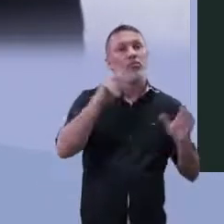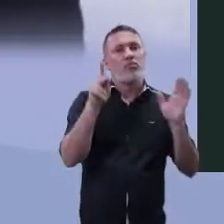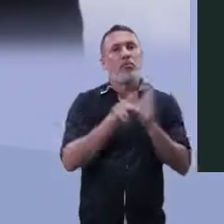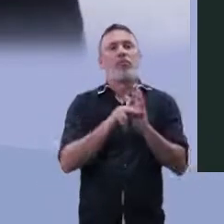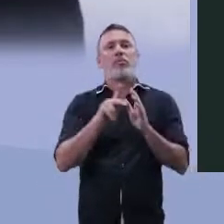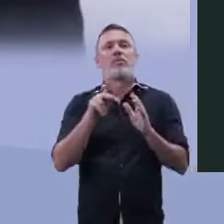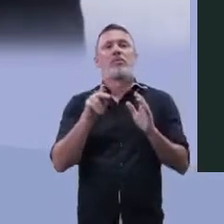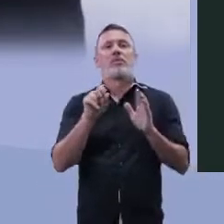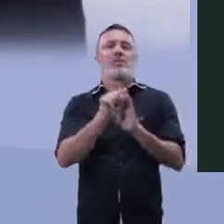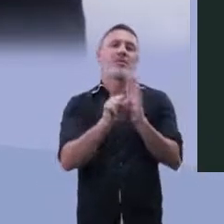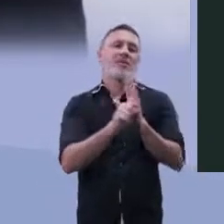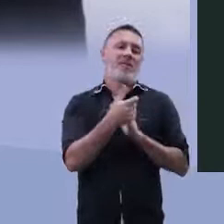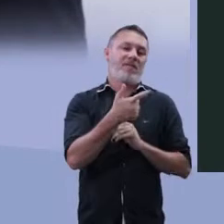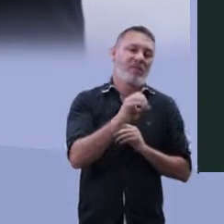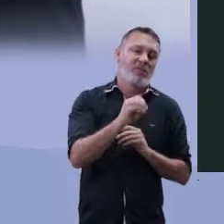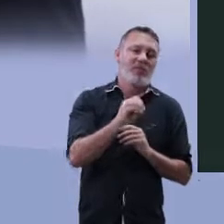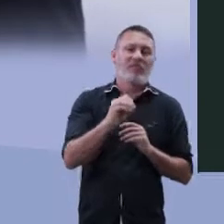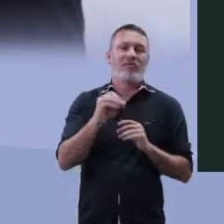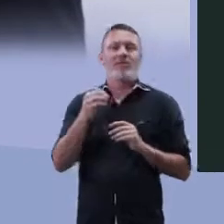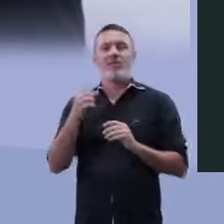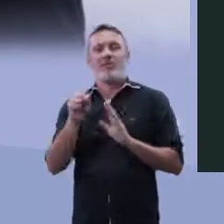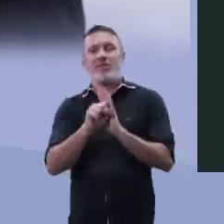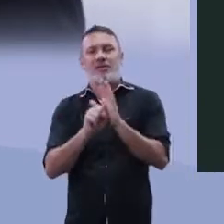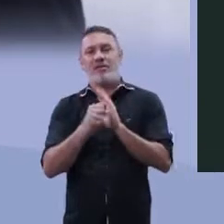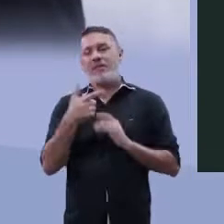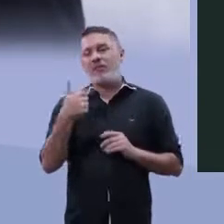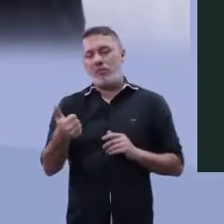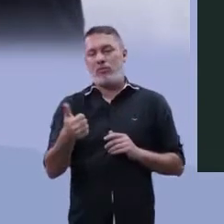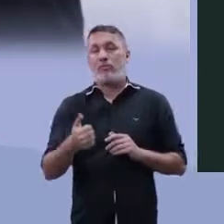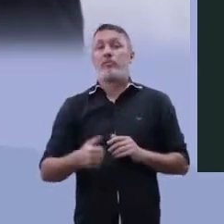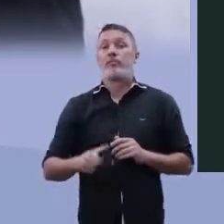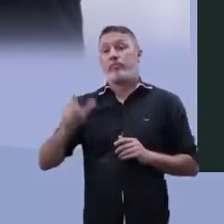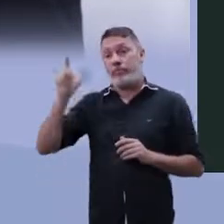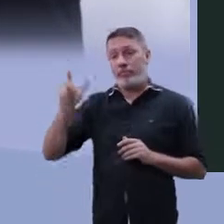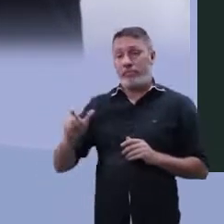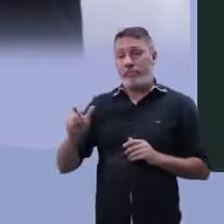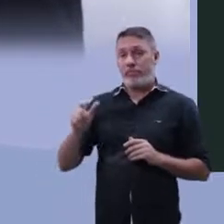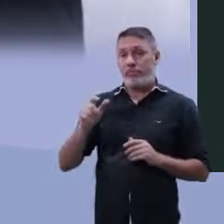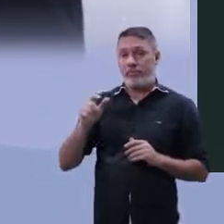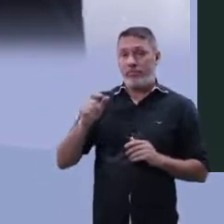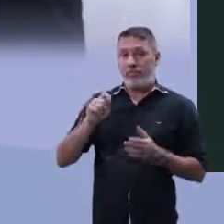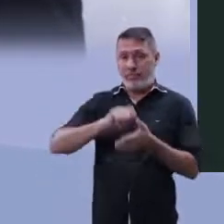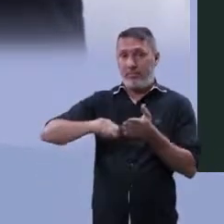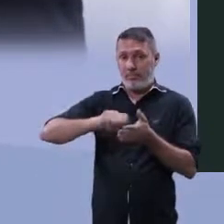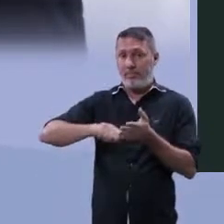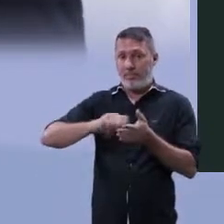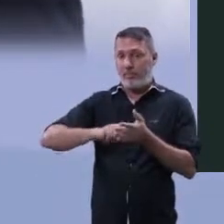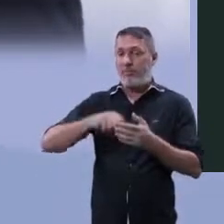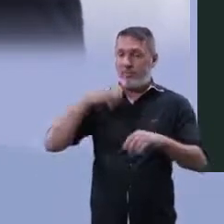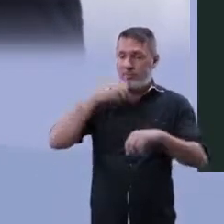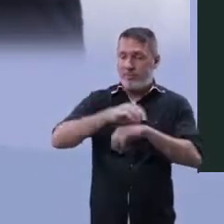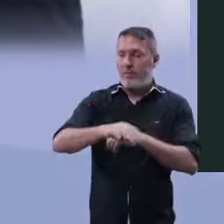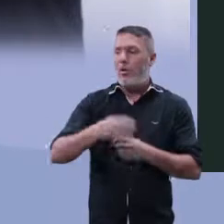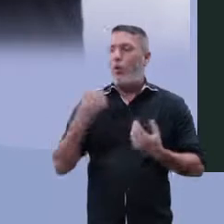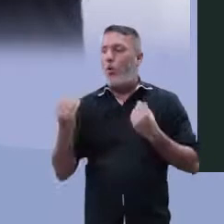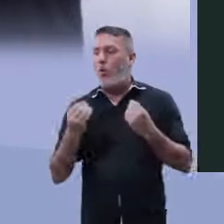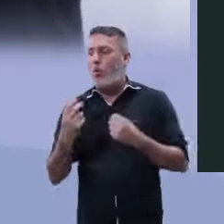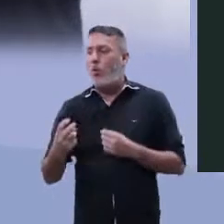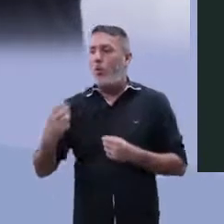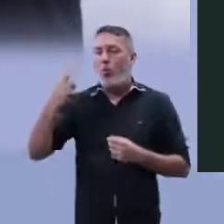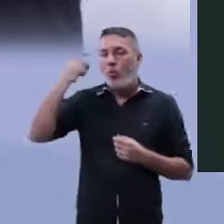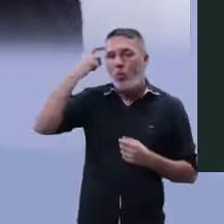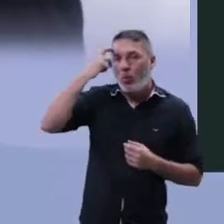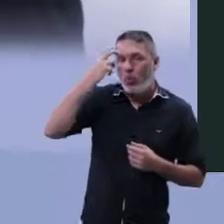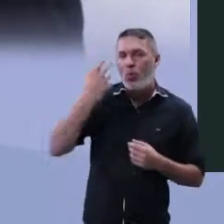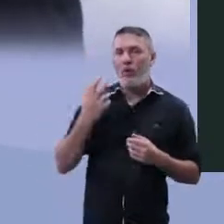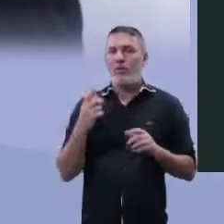fenômeno típico, né, do final do século XX e início do século XXI. Então, o Castos está colocando, né? E aí fala